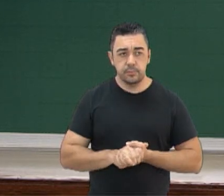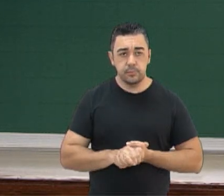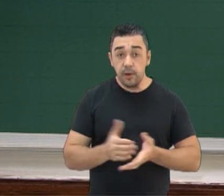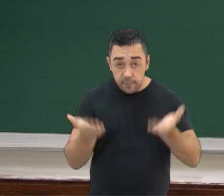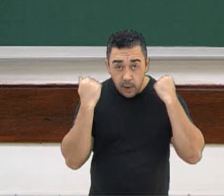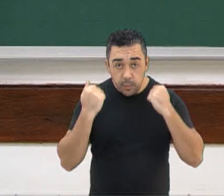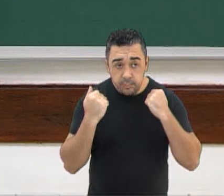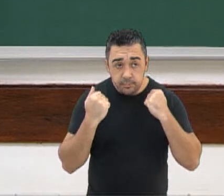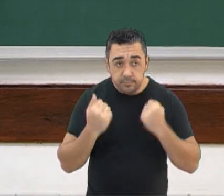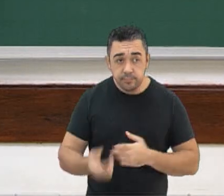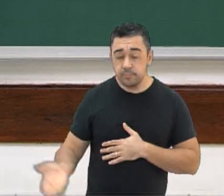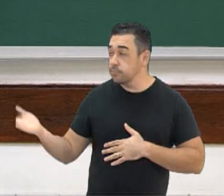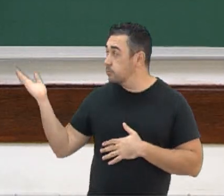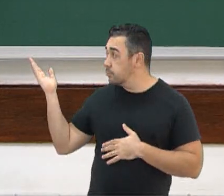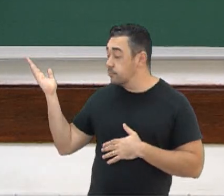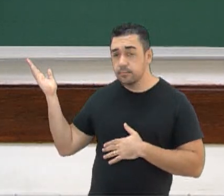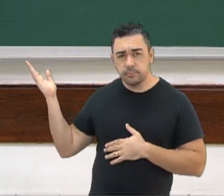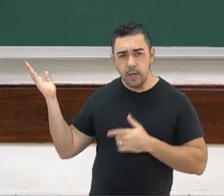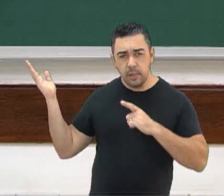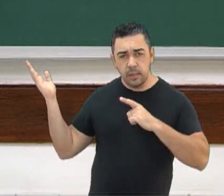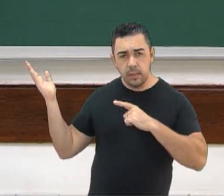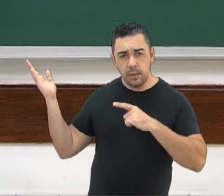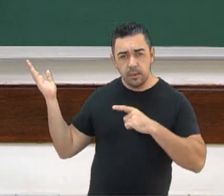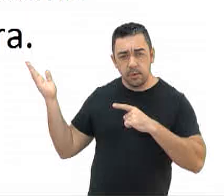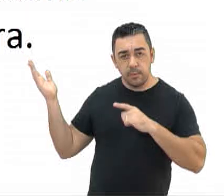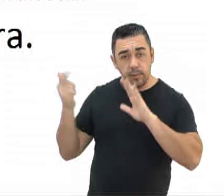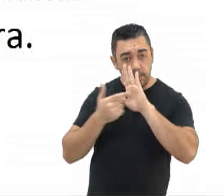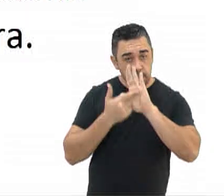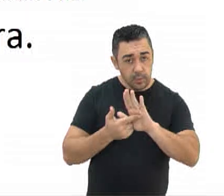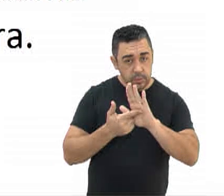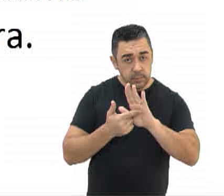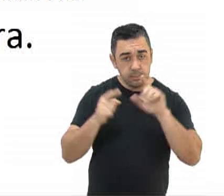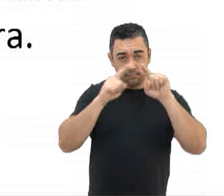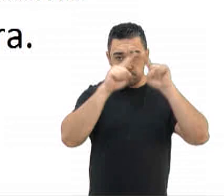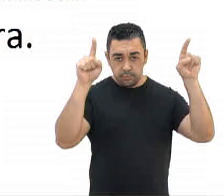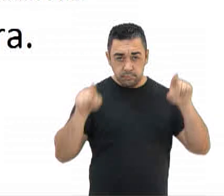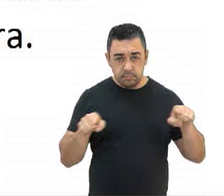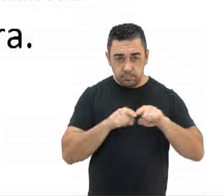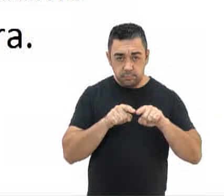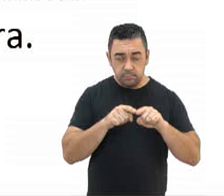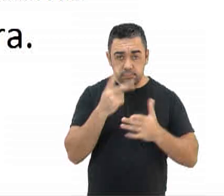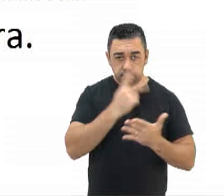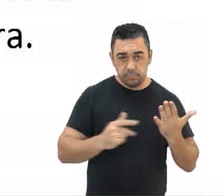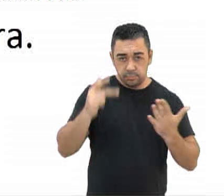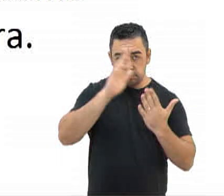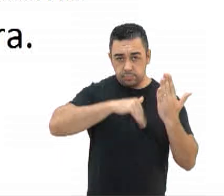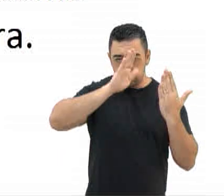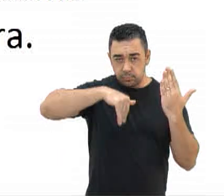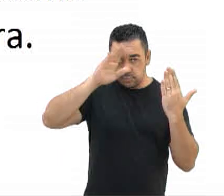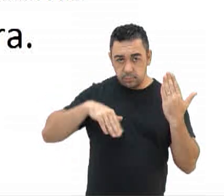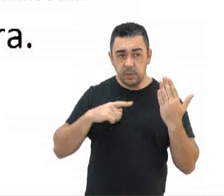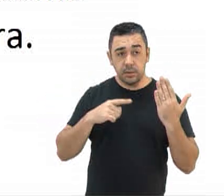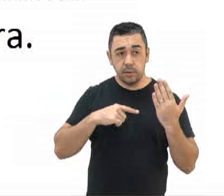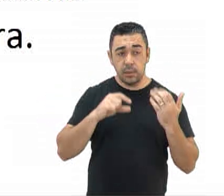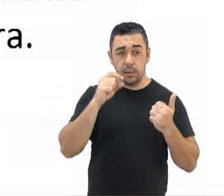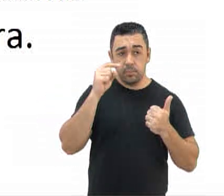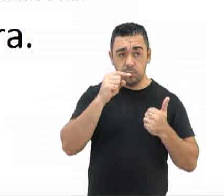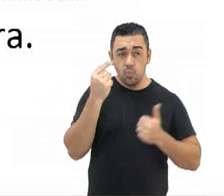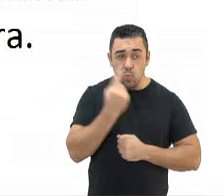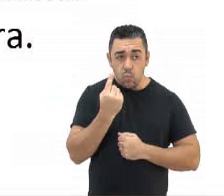Mãos à obra, então? Nós temos aqui a pintura e nós temos vários elementos